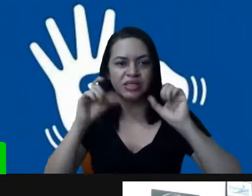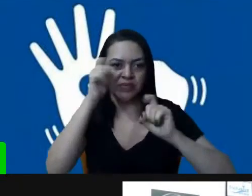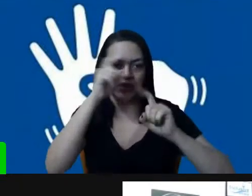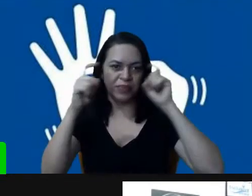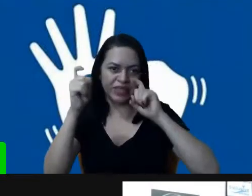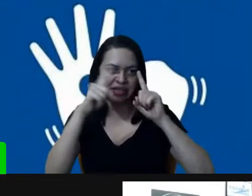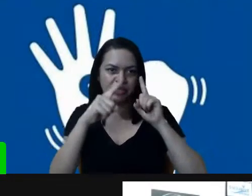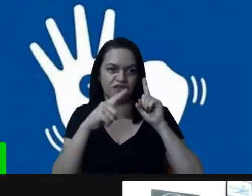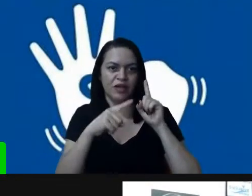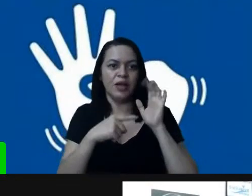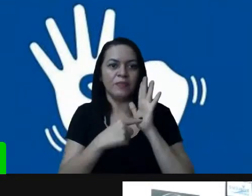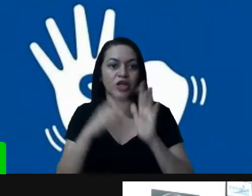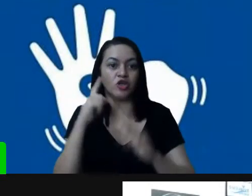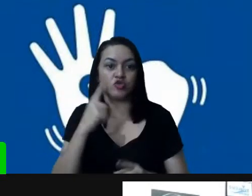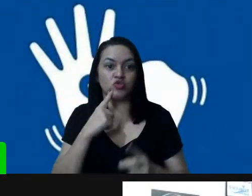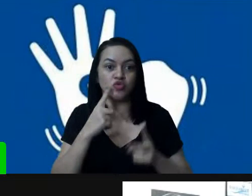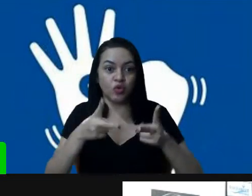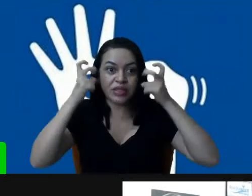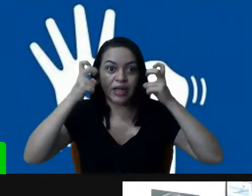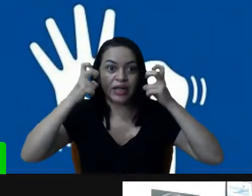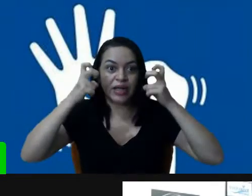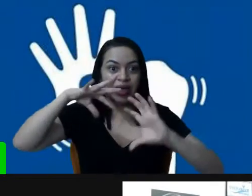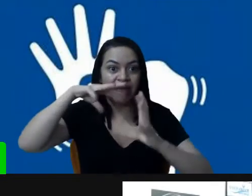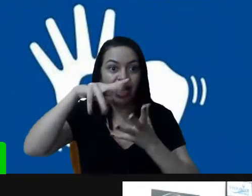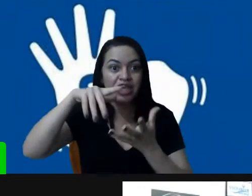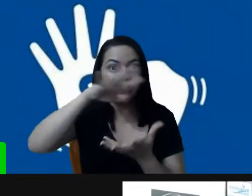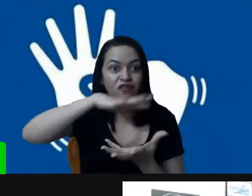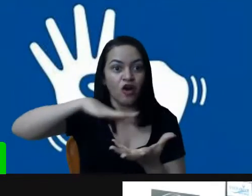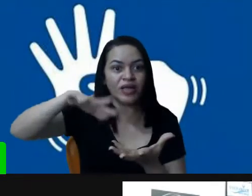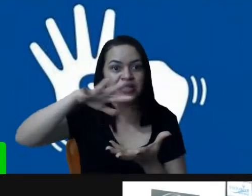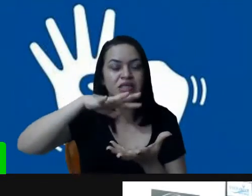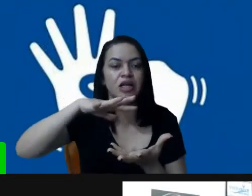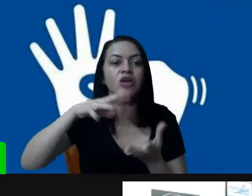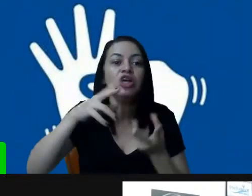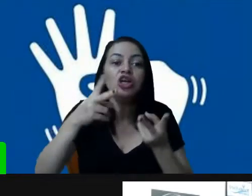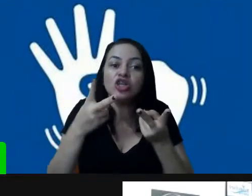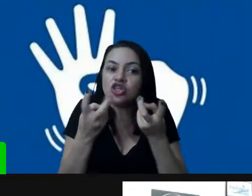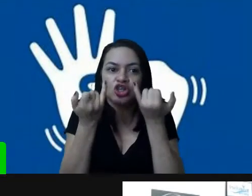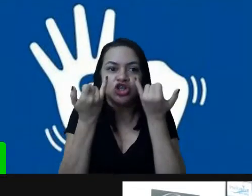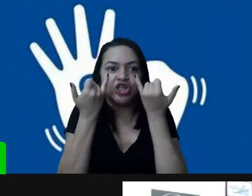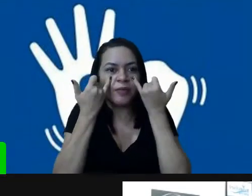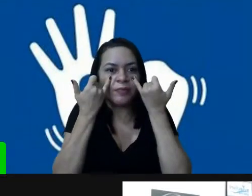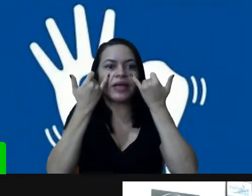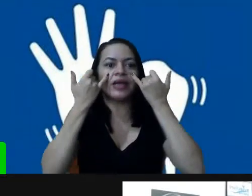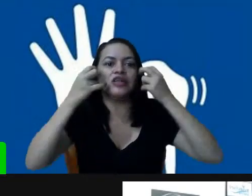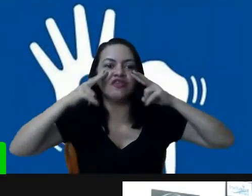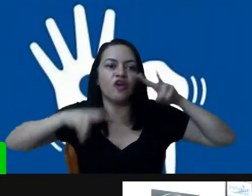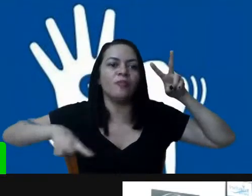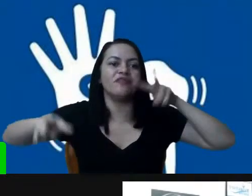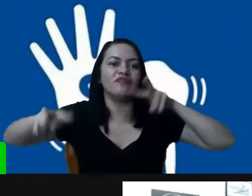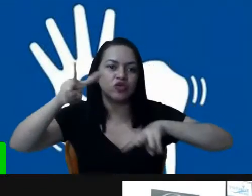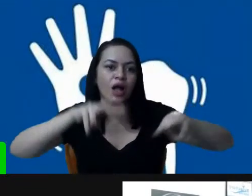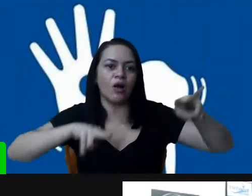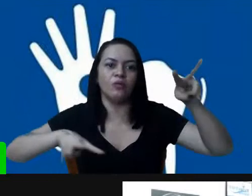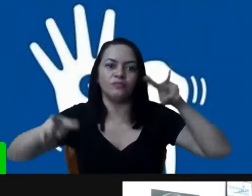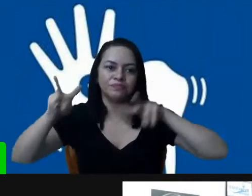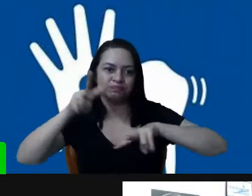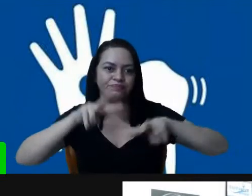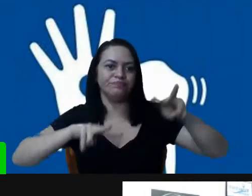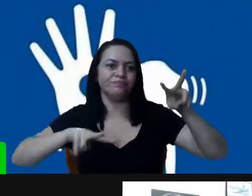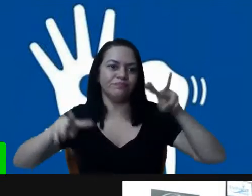comunicação expressiva, para que o surdo consiga captar aquela informação que só chega para ele de forma